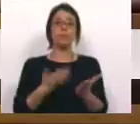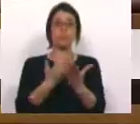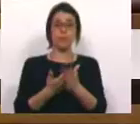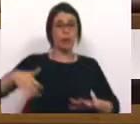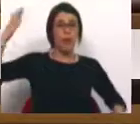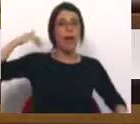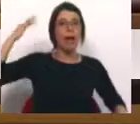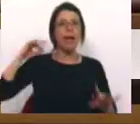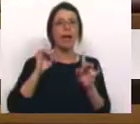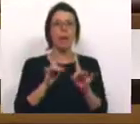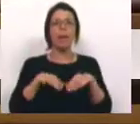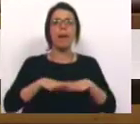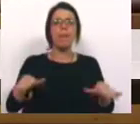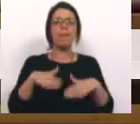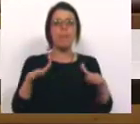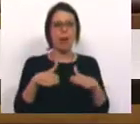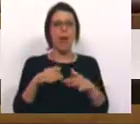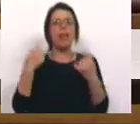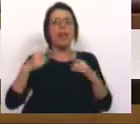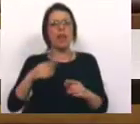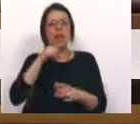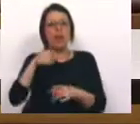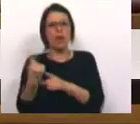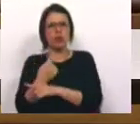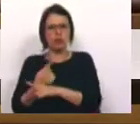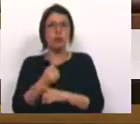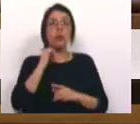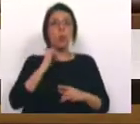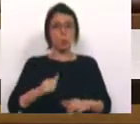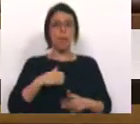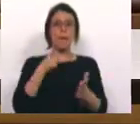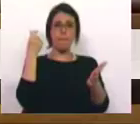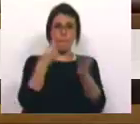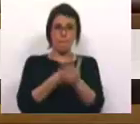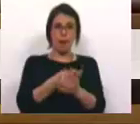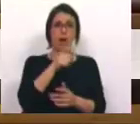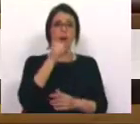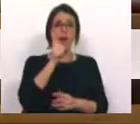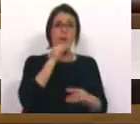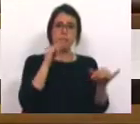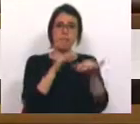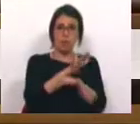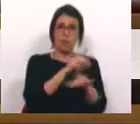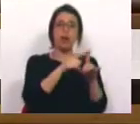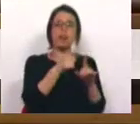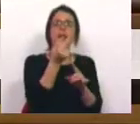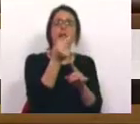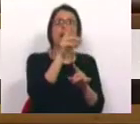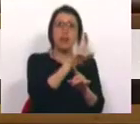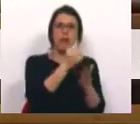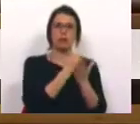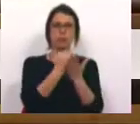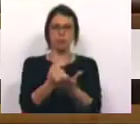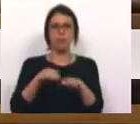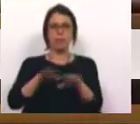à época, nas praias concessionadas, o respectivo concessionário pagaria à autoridade marítima uma taxa de